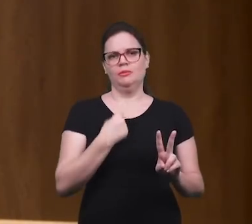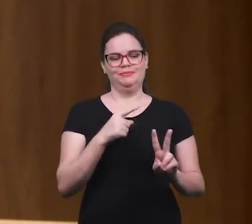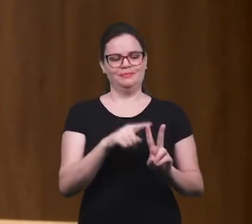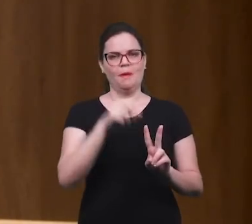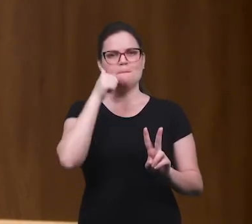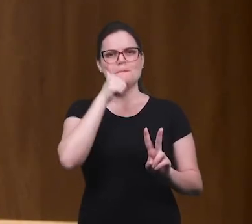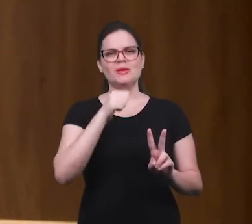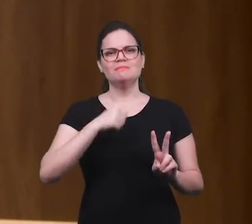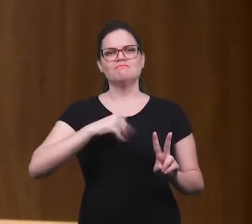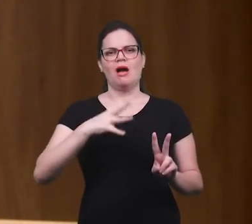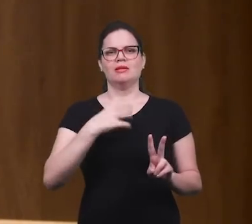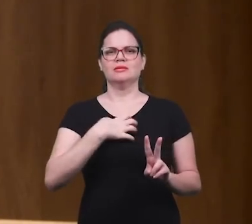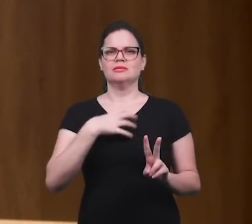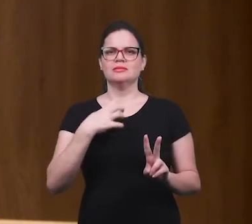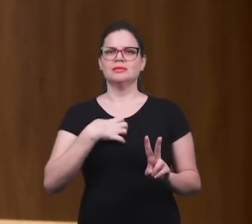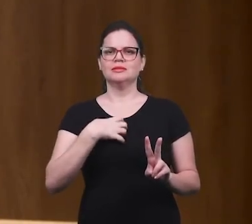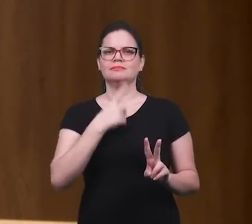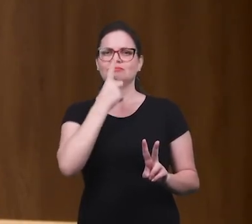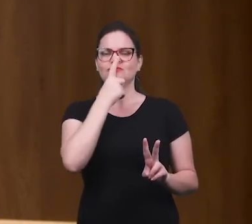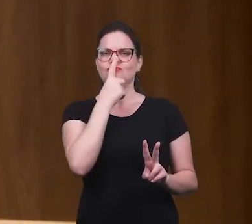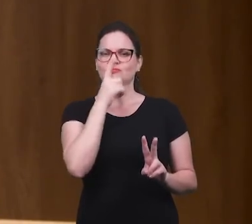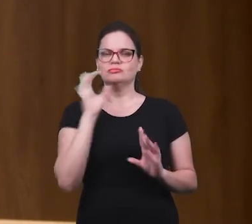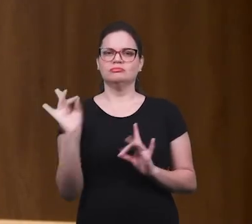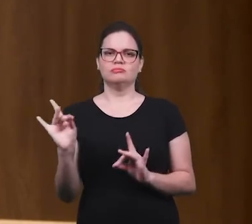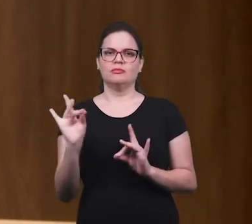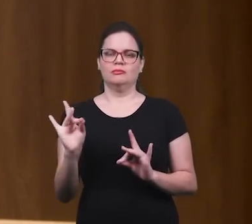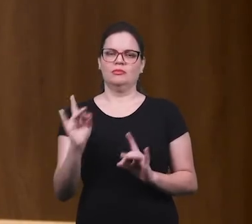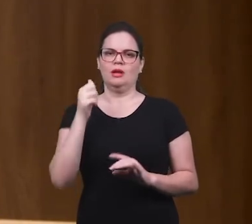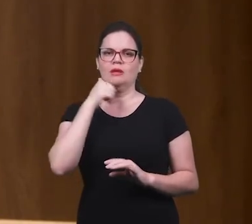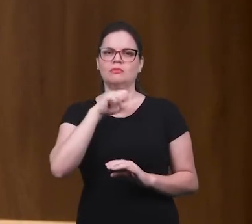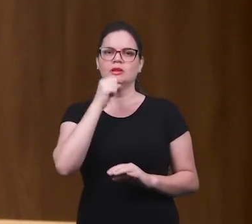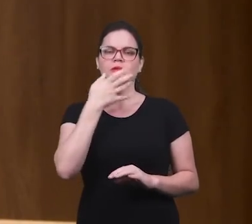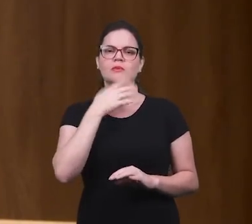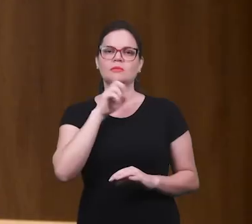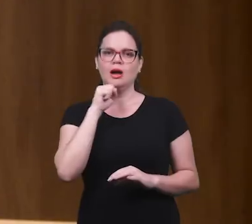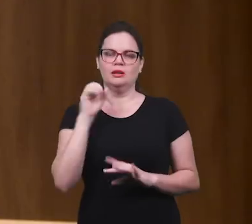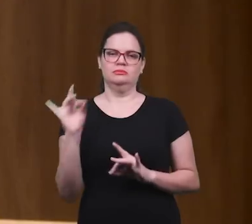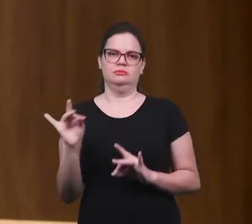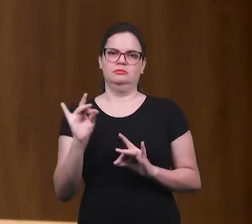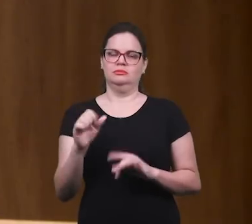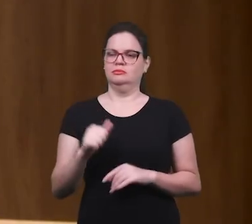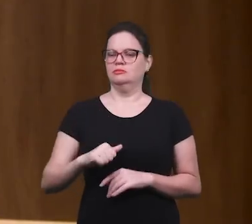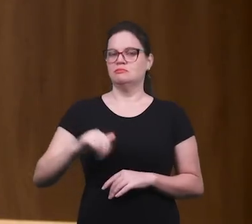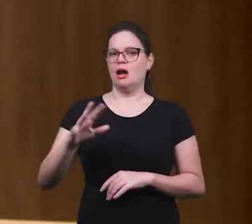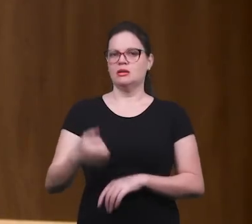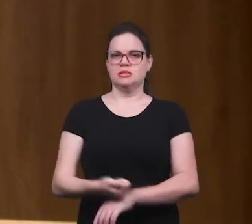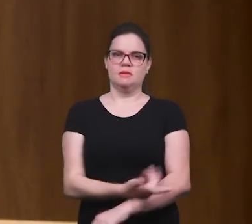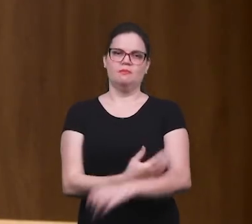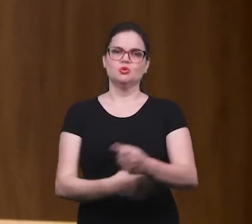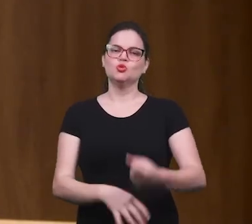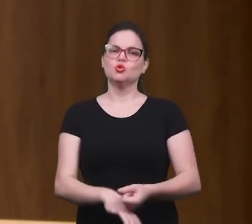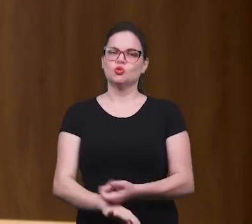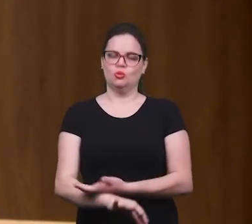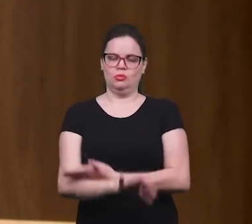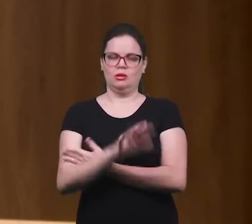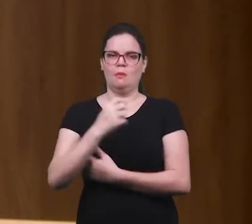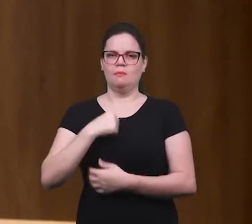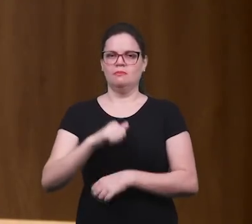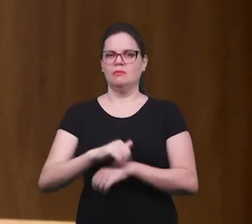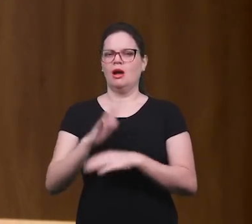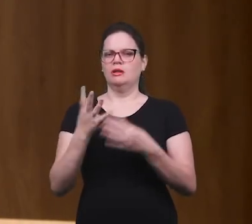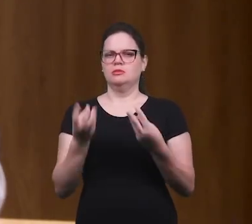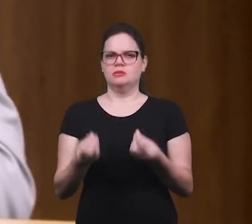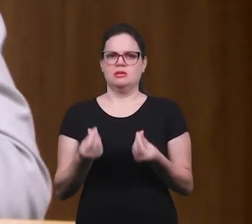afetiva. A natureza da mulher, ela tem esse lado emocional mais sensível. Ela nunca